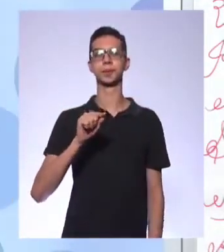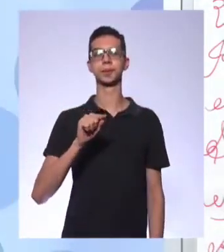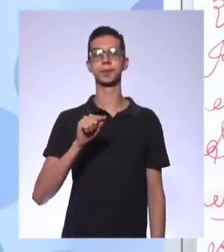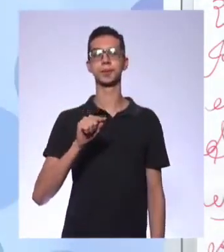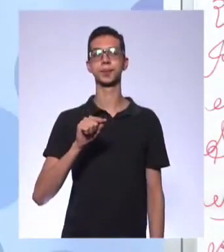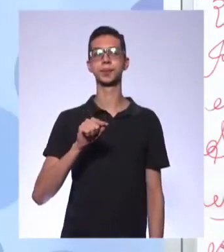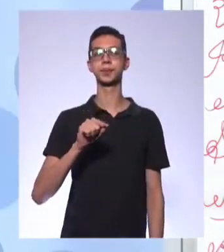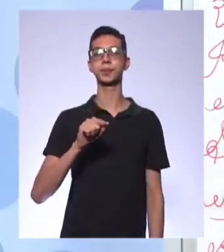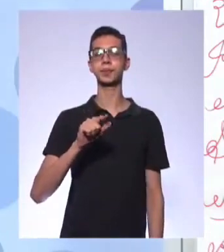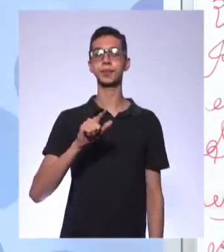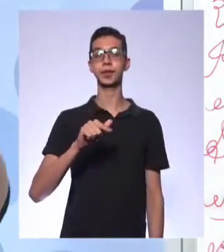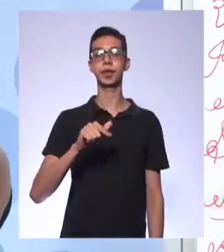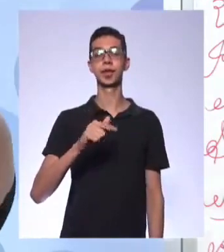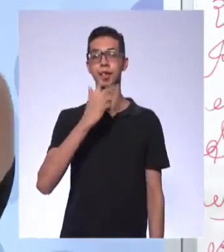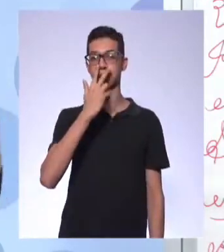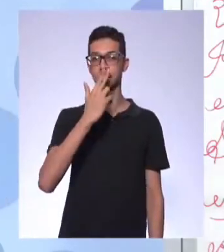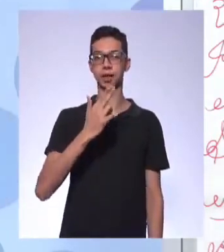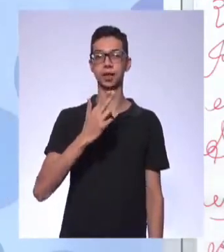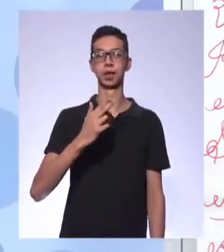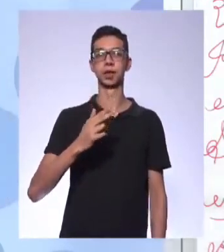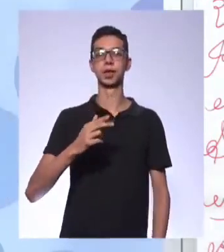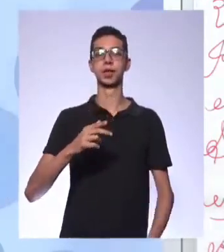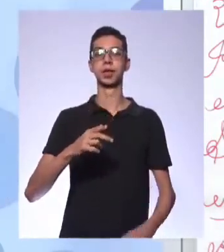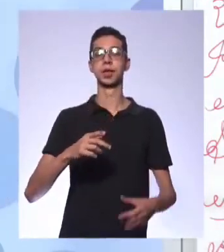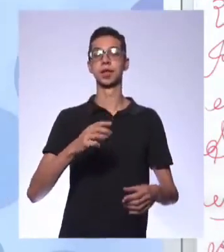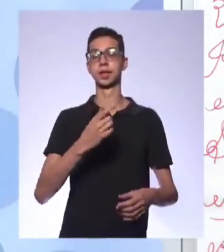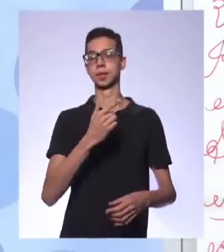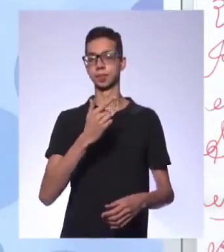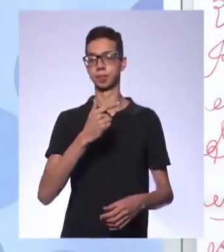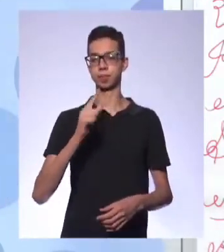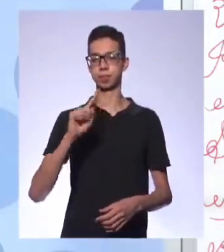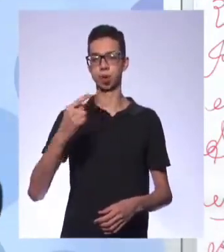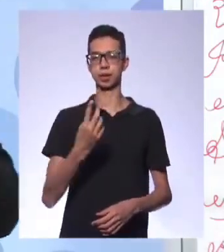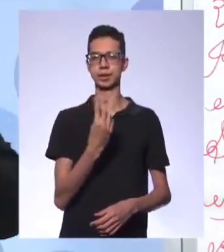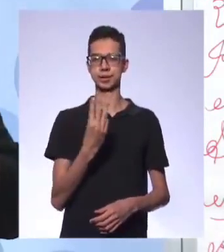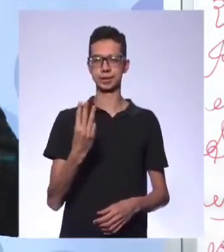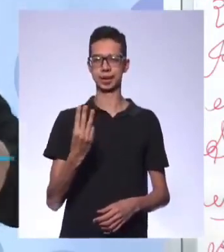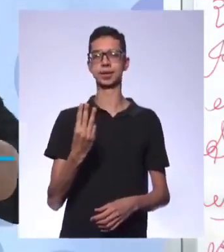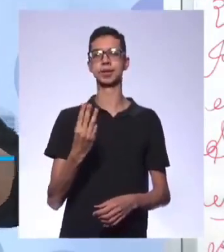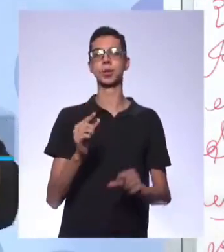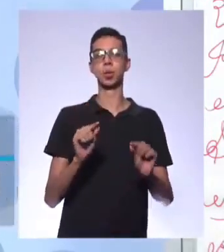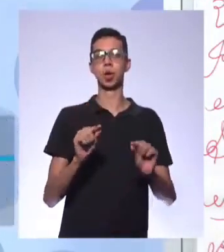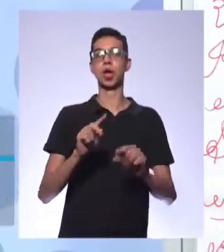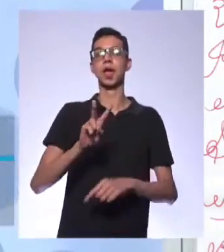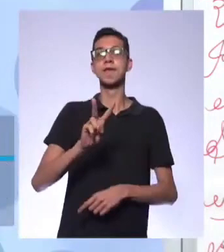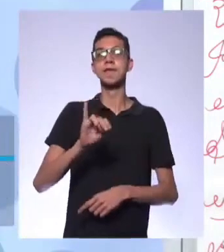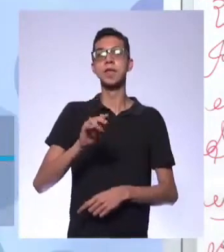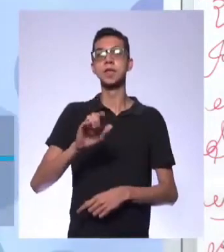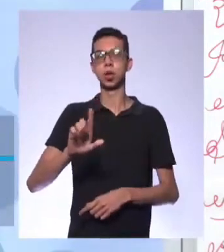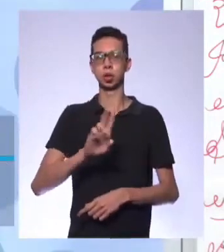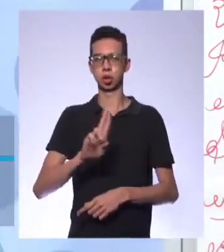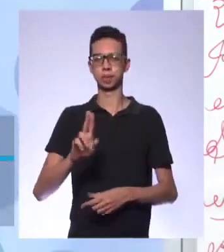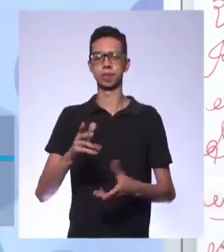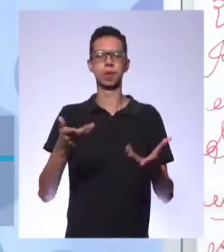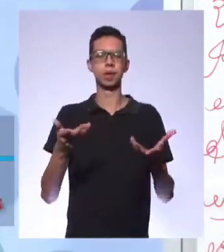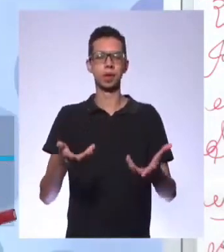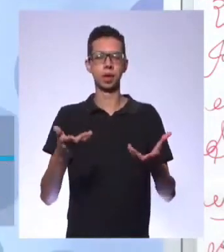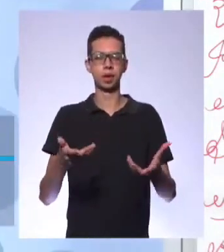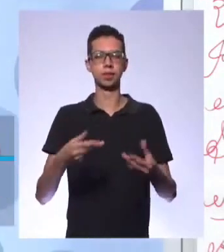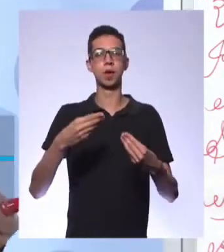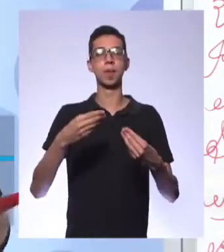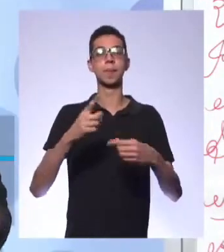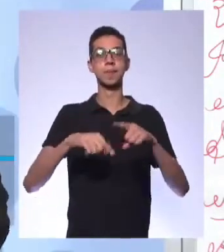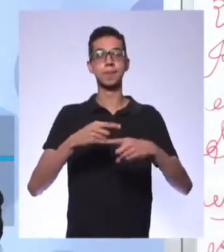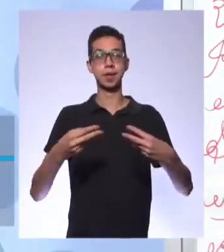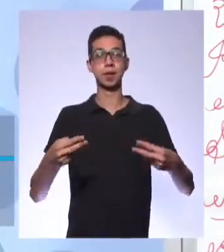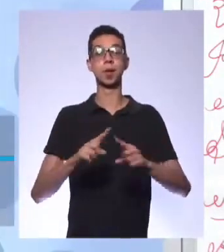era uma cera, e depois ela vai para o formato 33 polegadas e meia, que é justamente o vinil, né, bem mais leve, enfim. Só que tudo isso